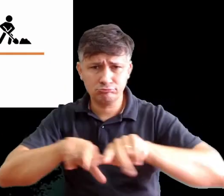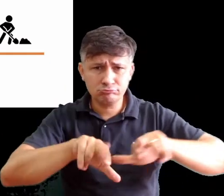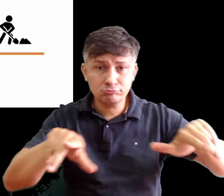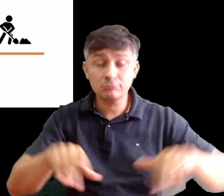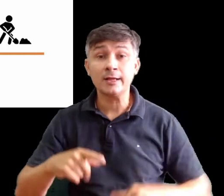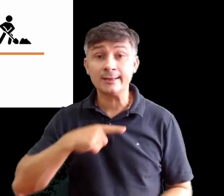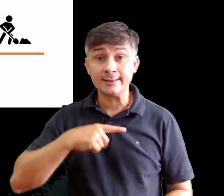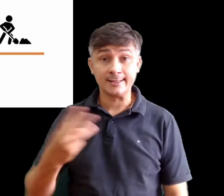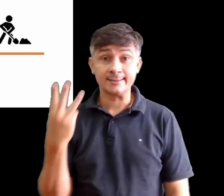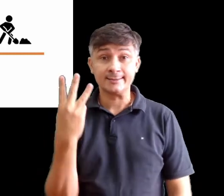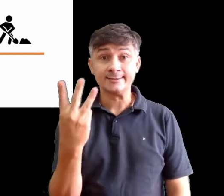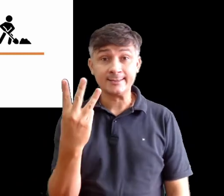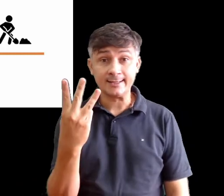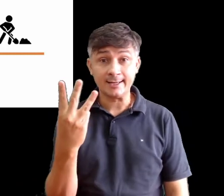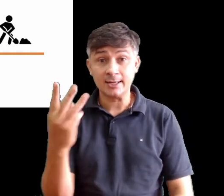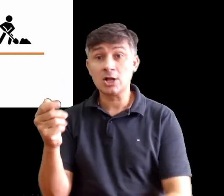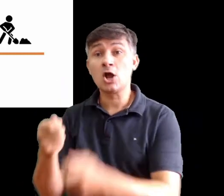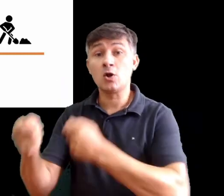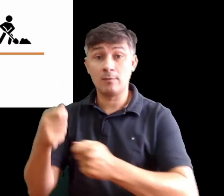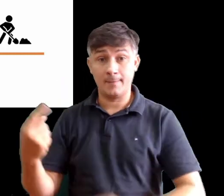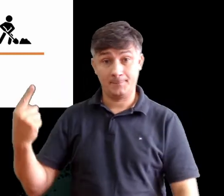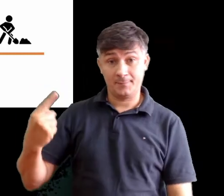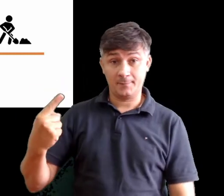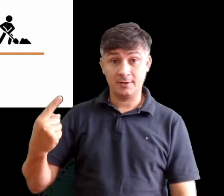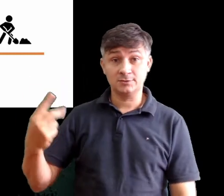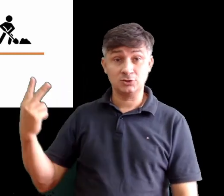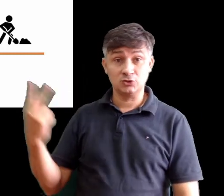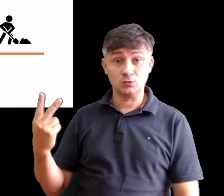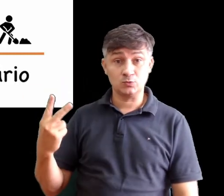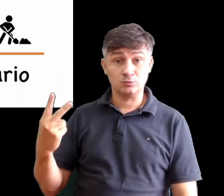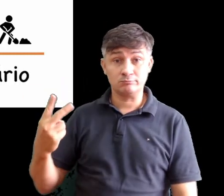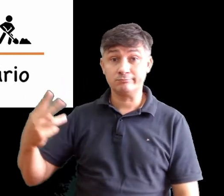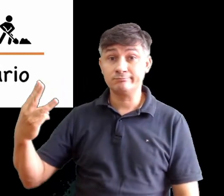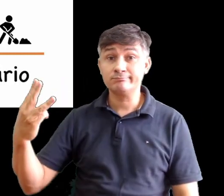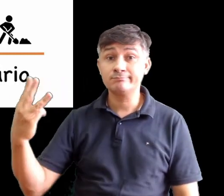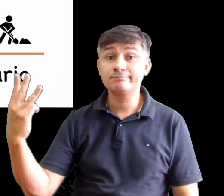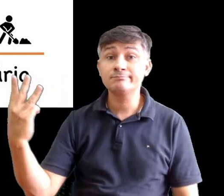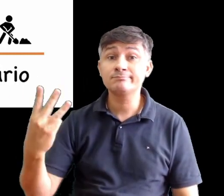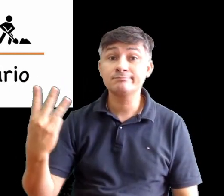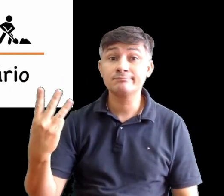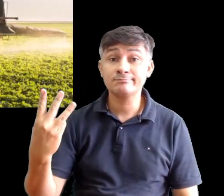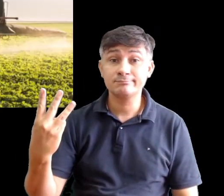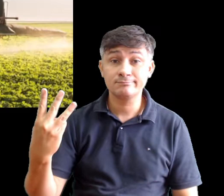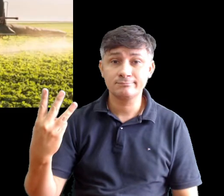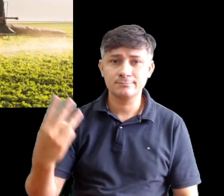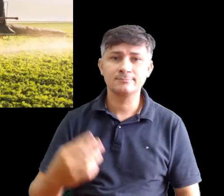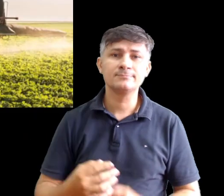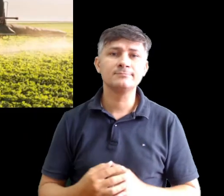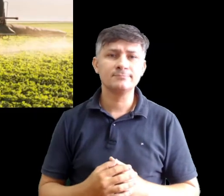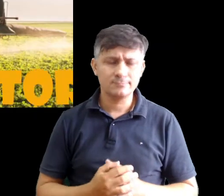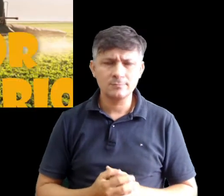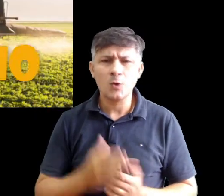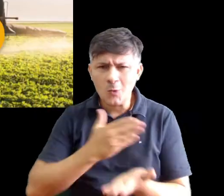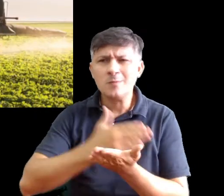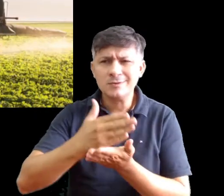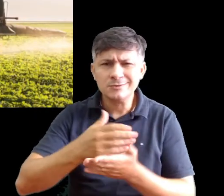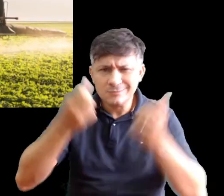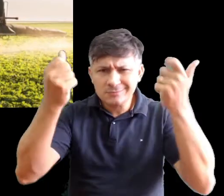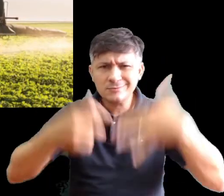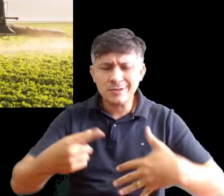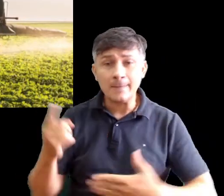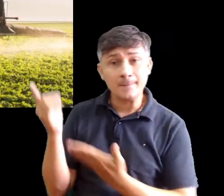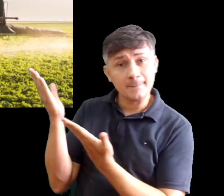dividem em 3 setores da economia: primário, secundário e terciário. Vamos começar pelo